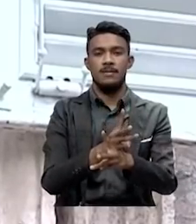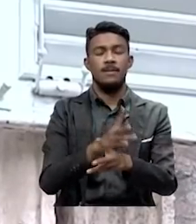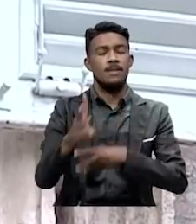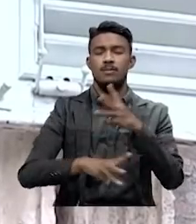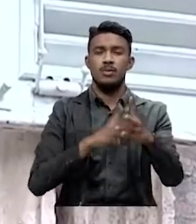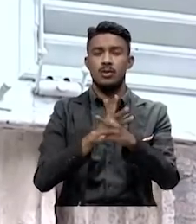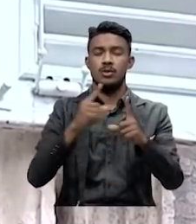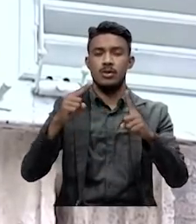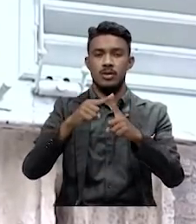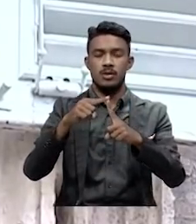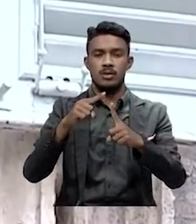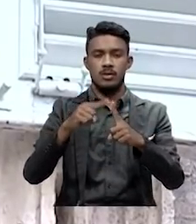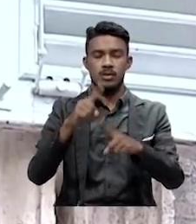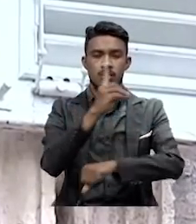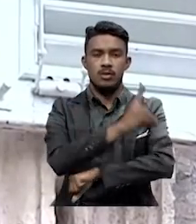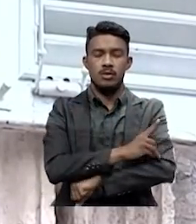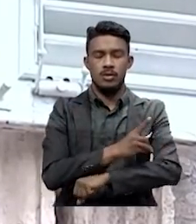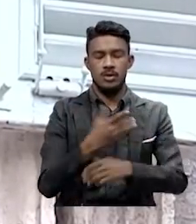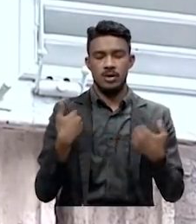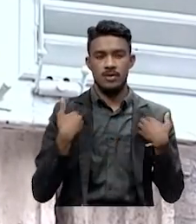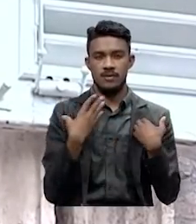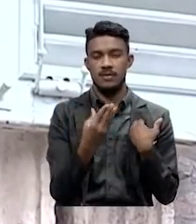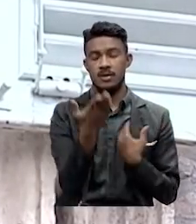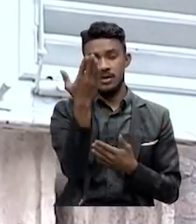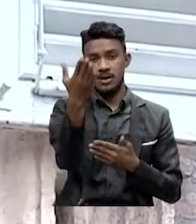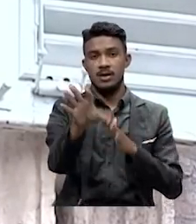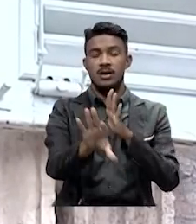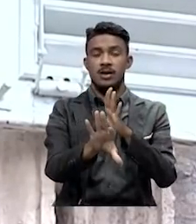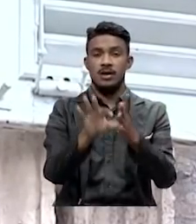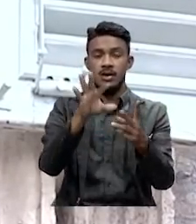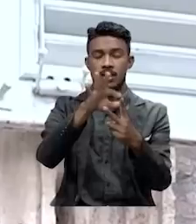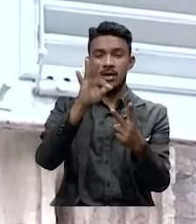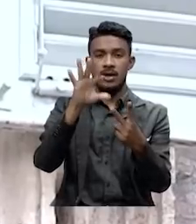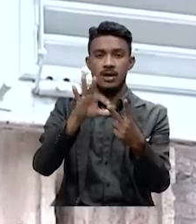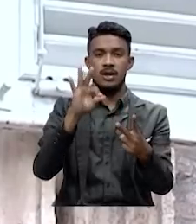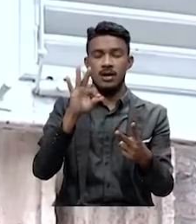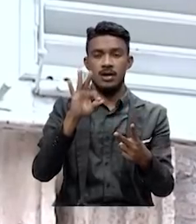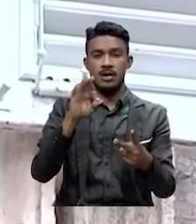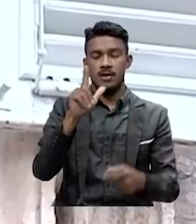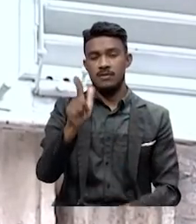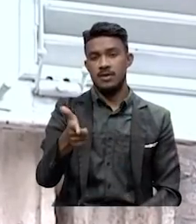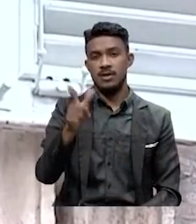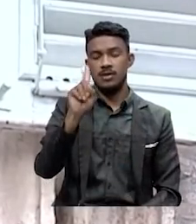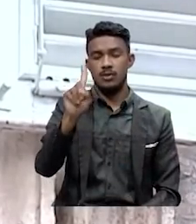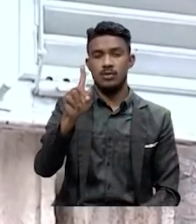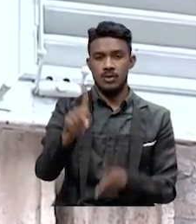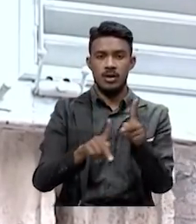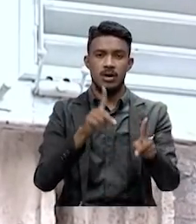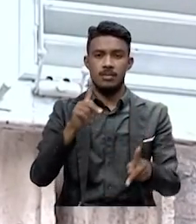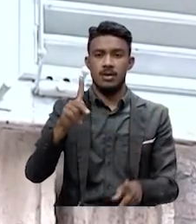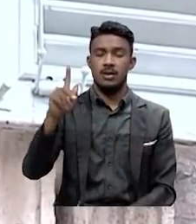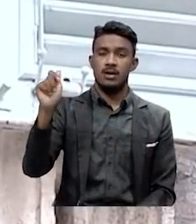honra em Loronia. Tanema, nia hili 21 pessoas cardeal